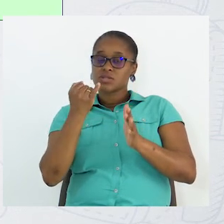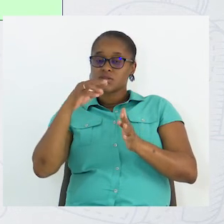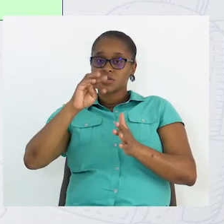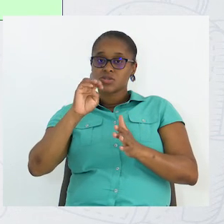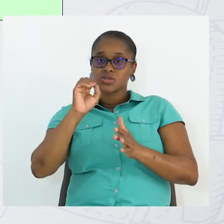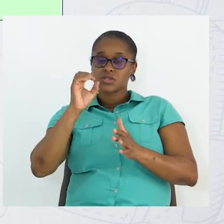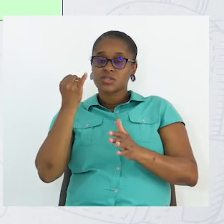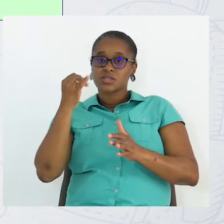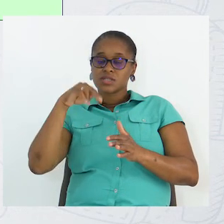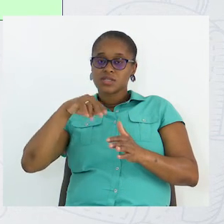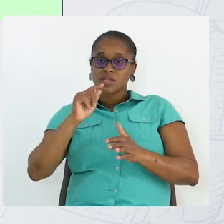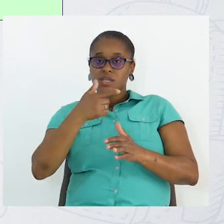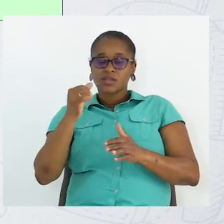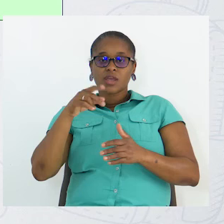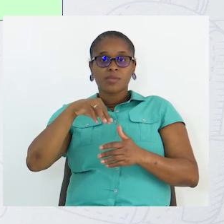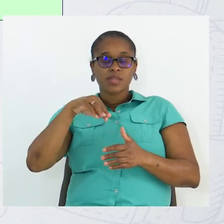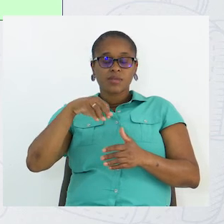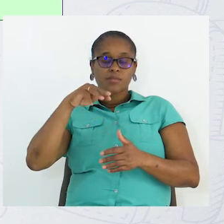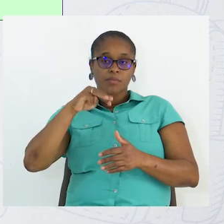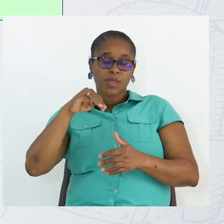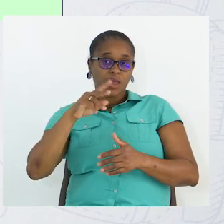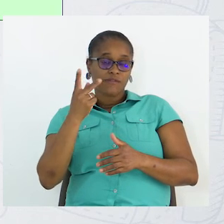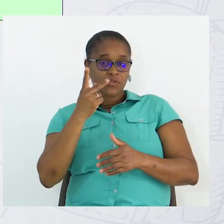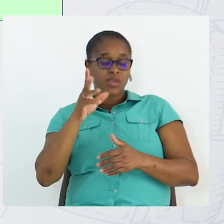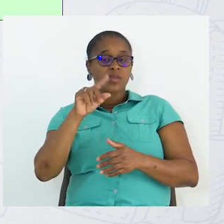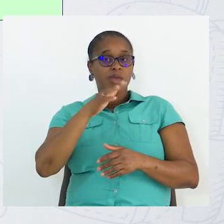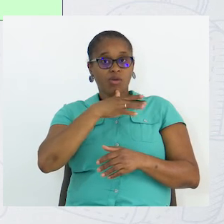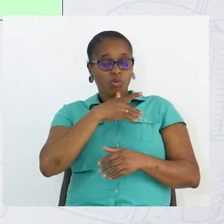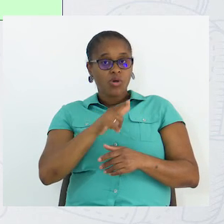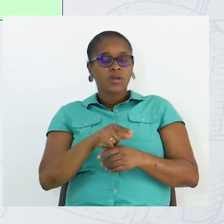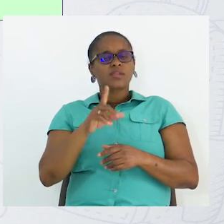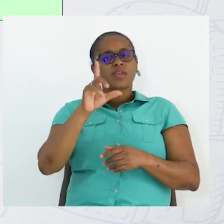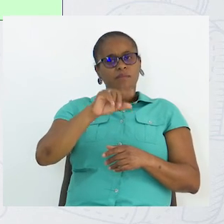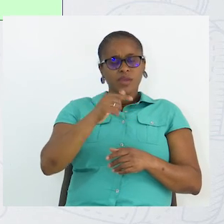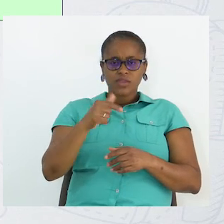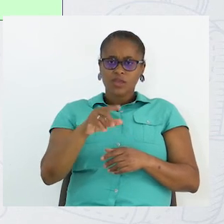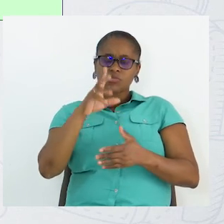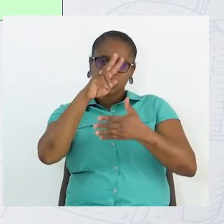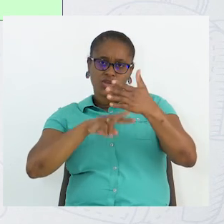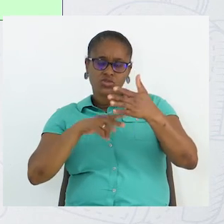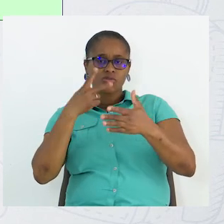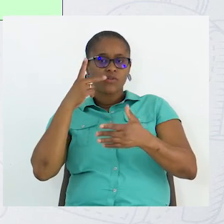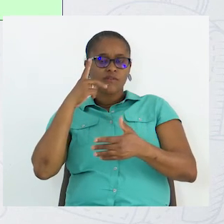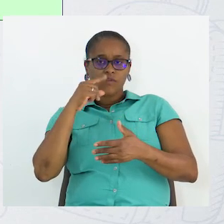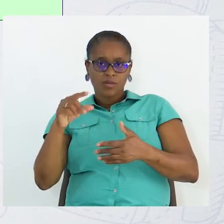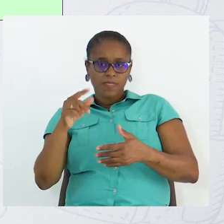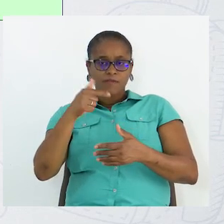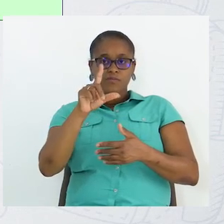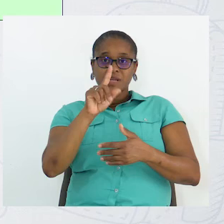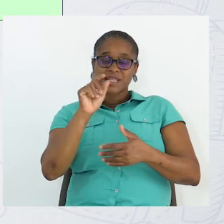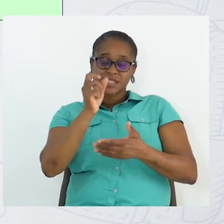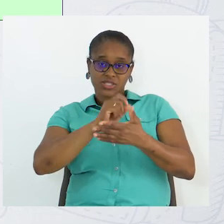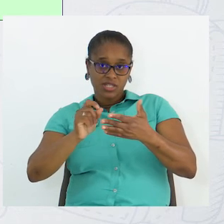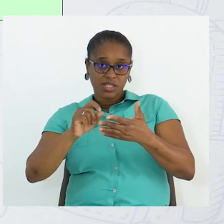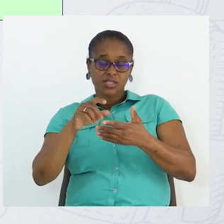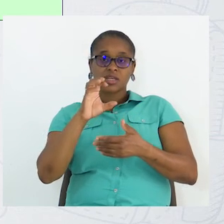cinéticos, temos metáforas visuais e também a cor. E no texto verbal, vimos a legenda, vimos o cartucho